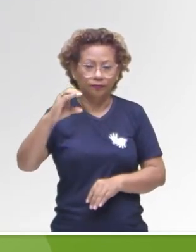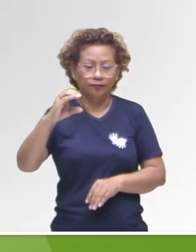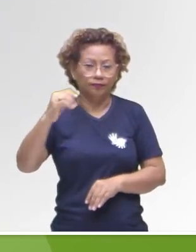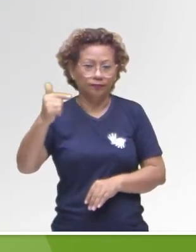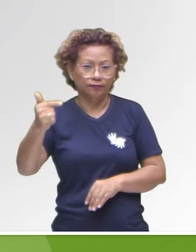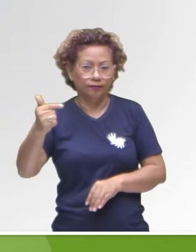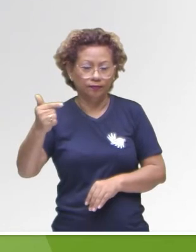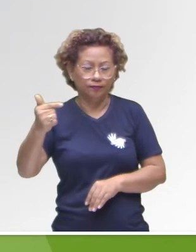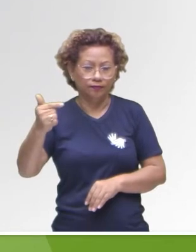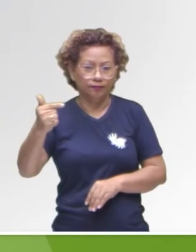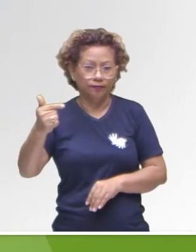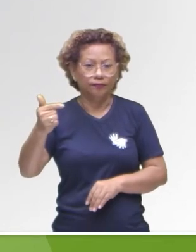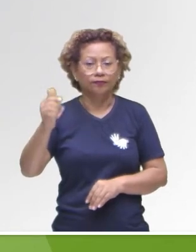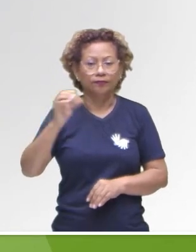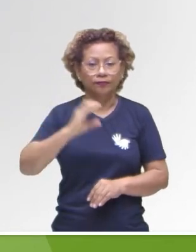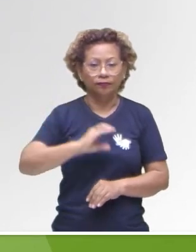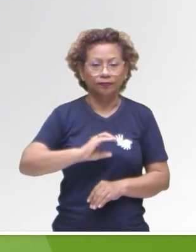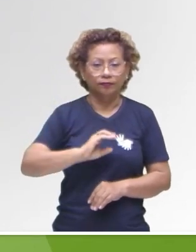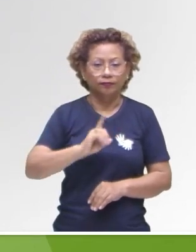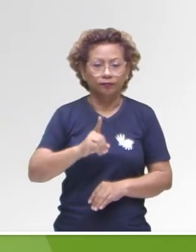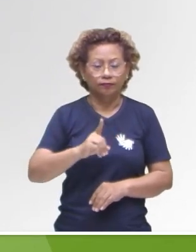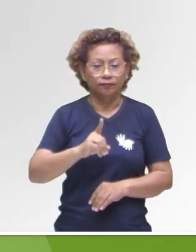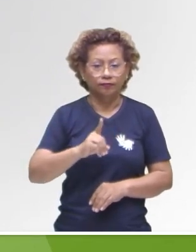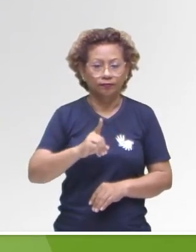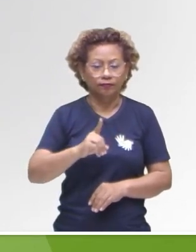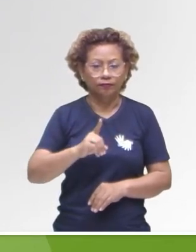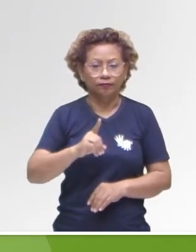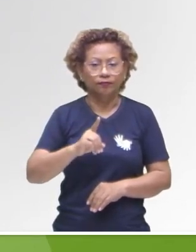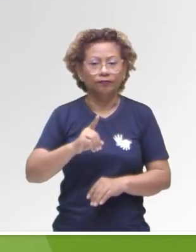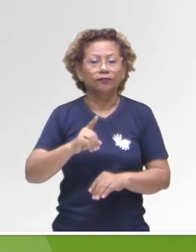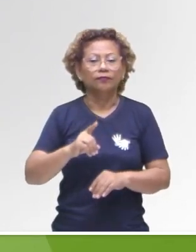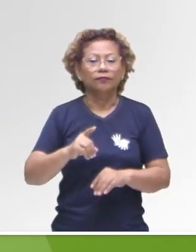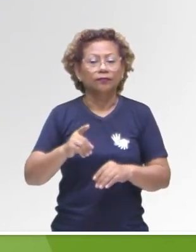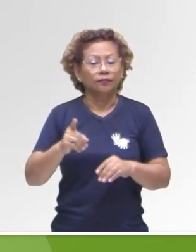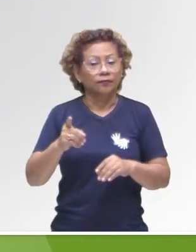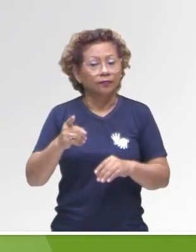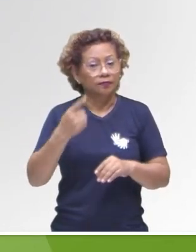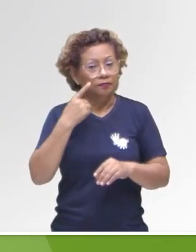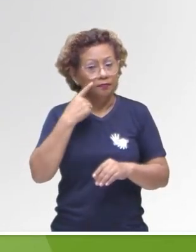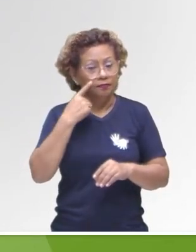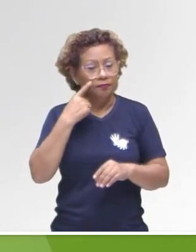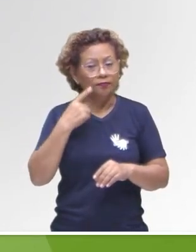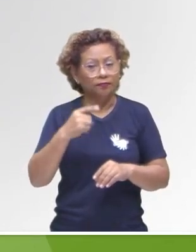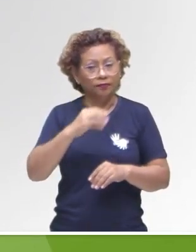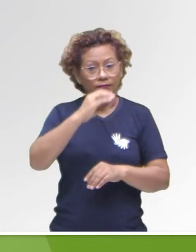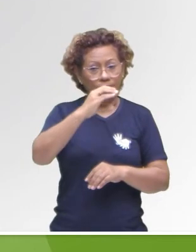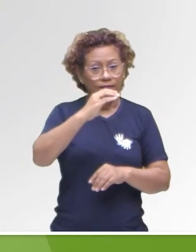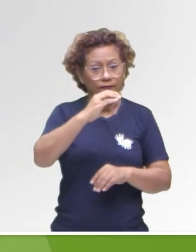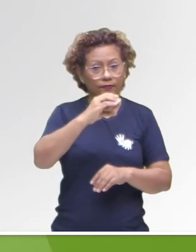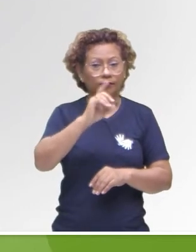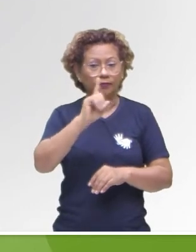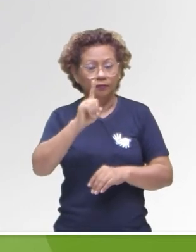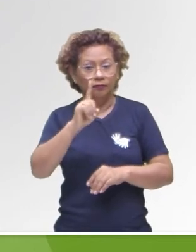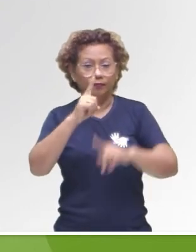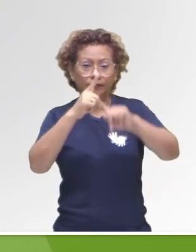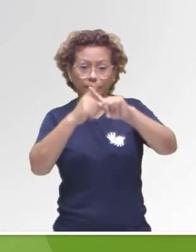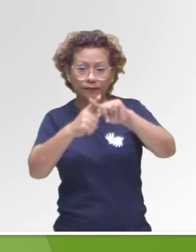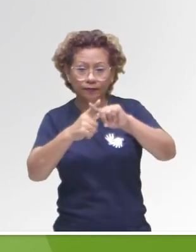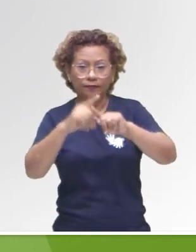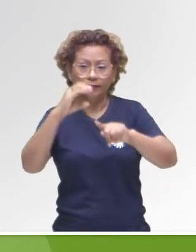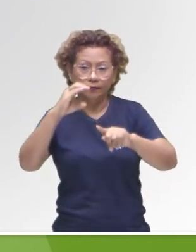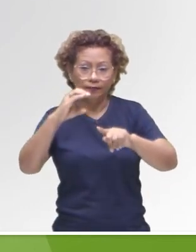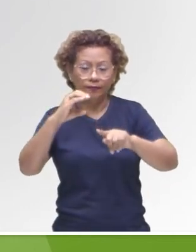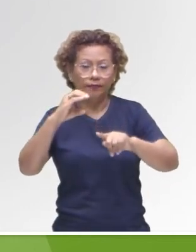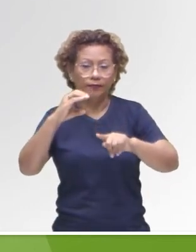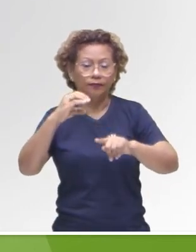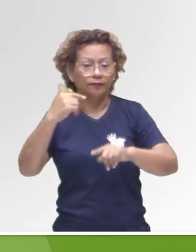1, C2 é o capacitor 2, dividido por C1 mais C2, onde C1 é o capacitor 1 e C2